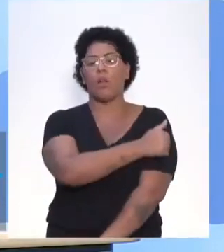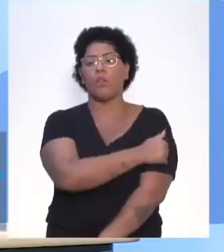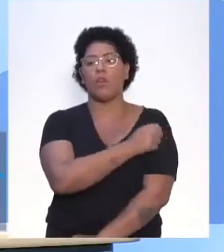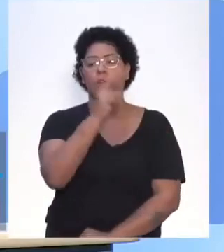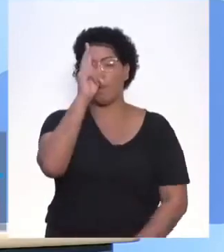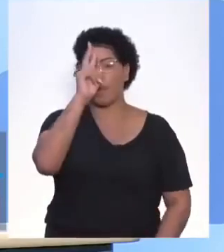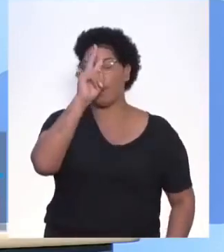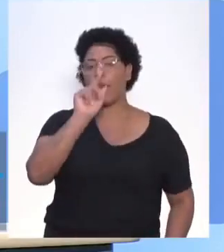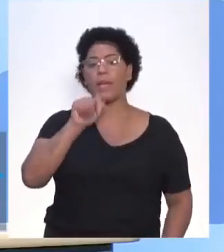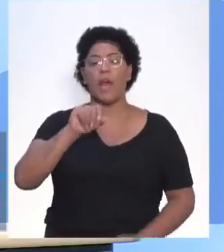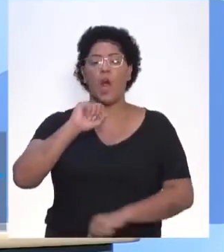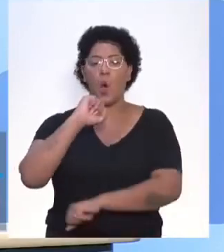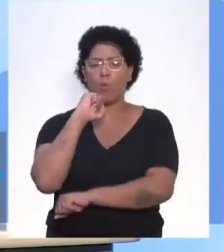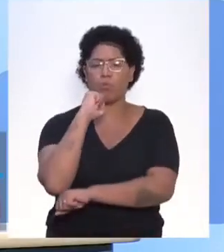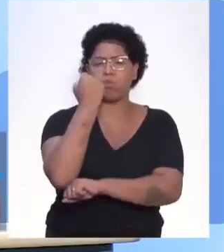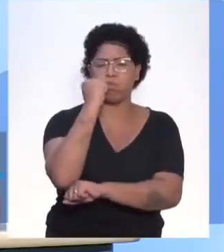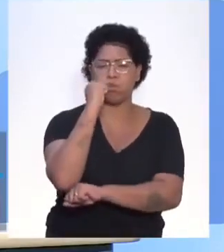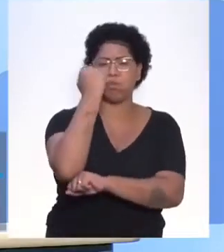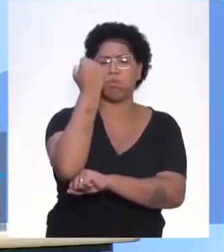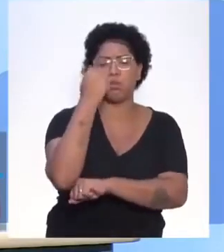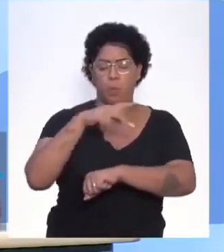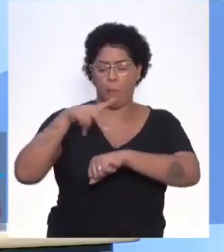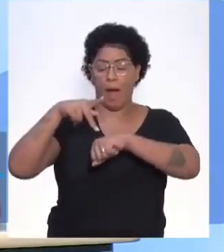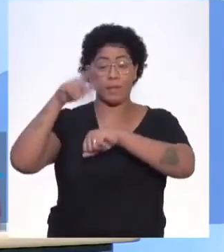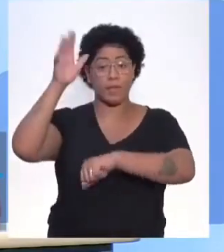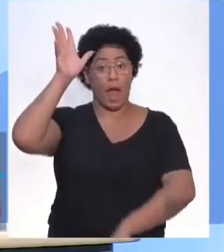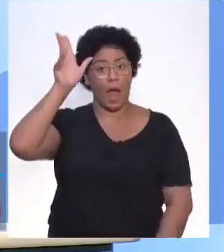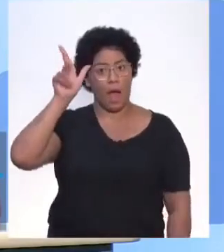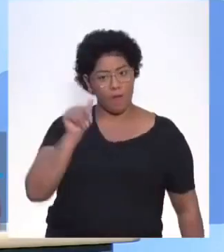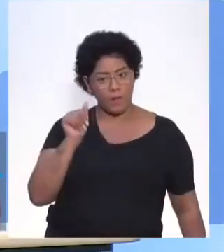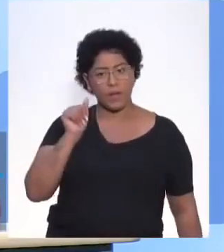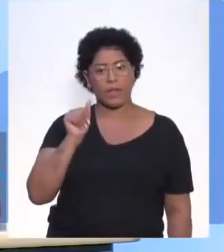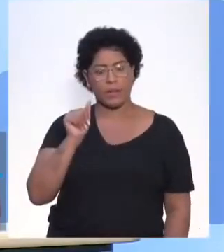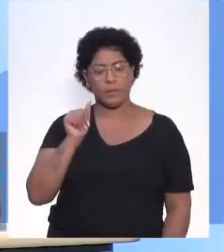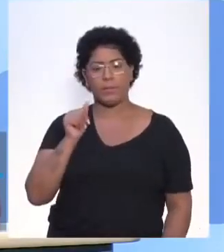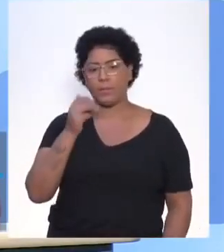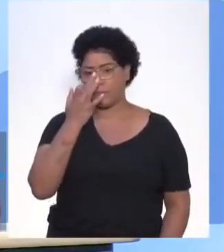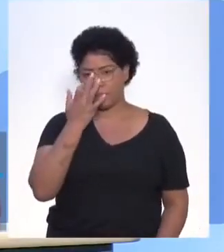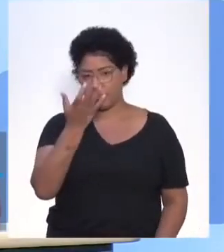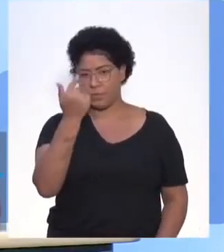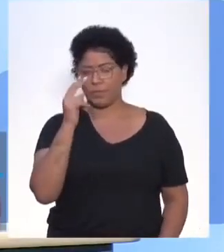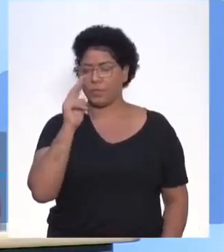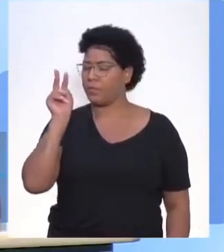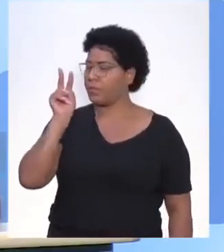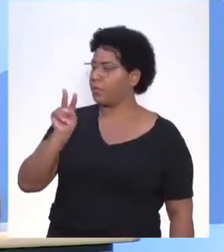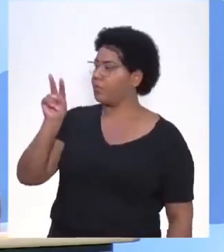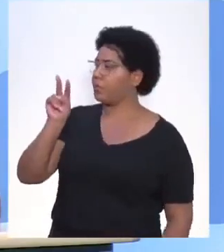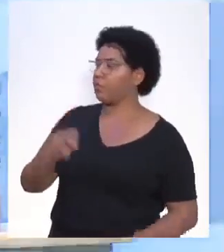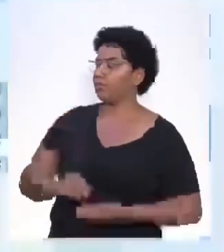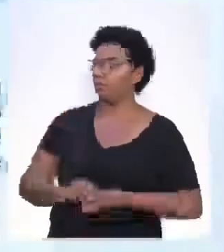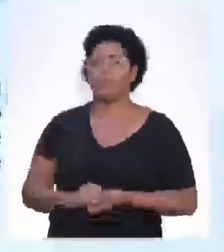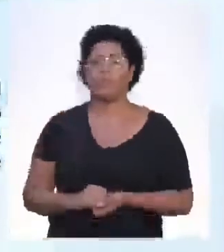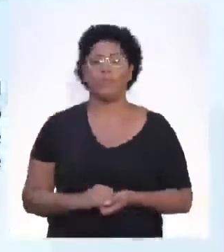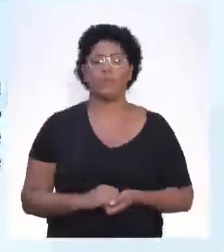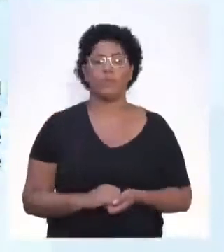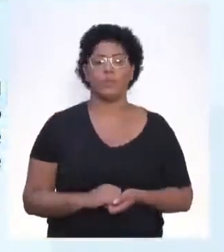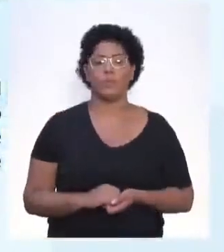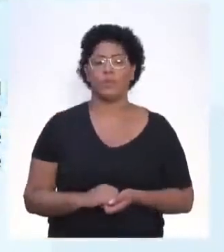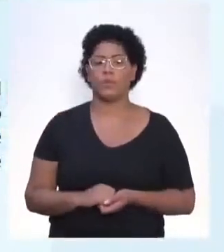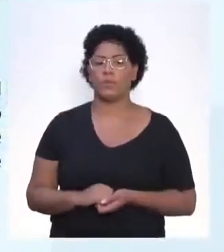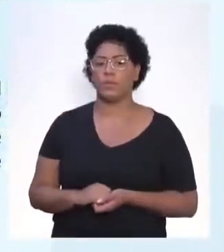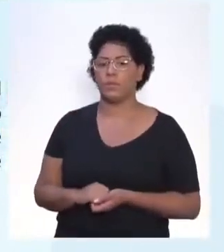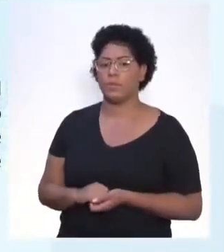né, de resistência dos africanos contra o domínio dos europeus. Vamos lá? Primeira tela para vocês. Aí a